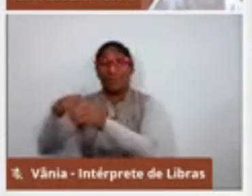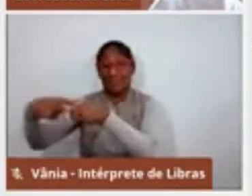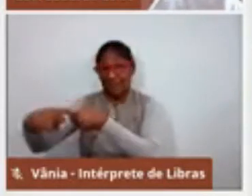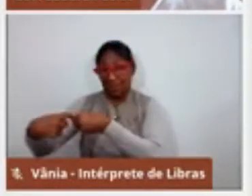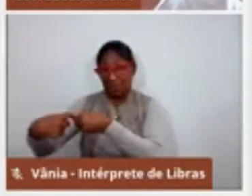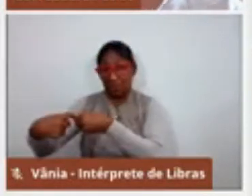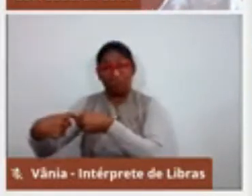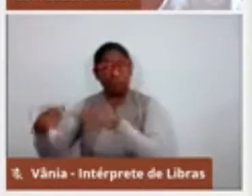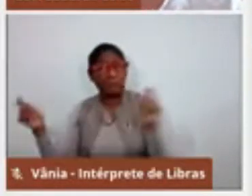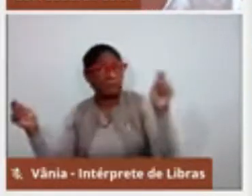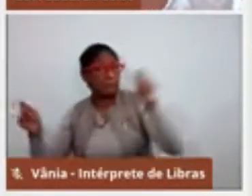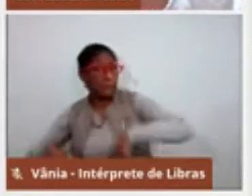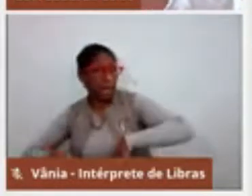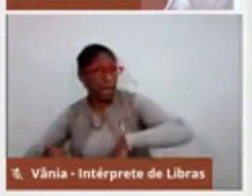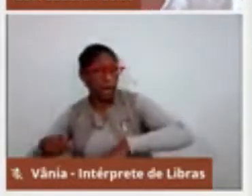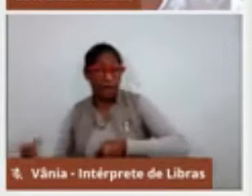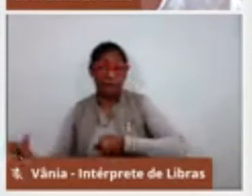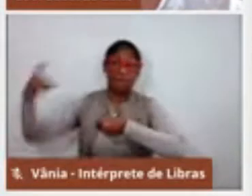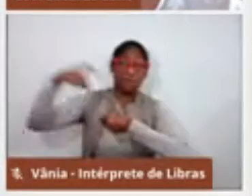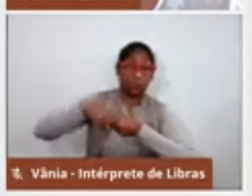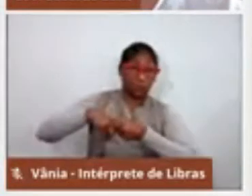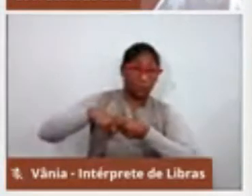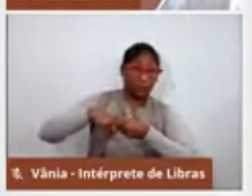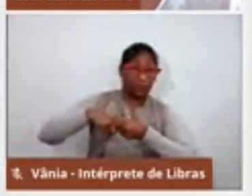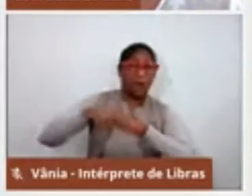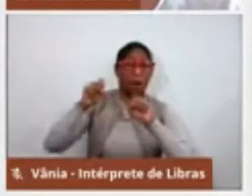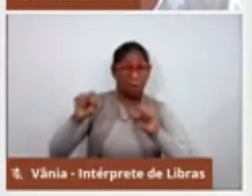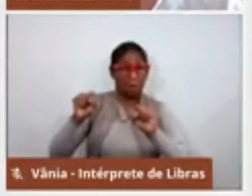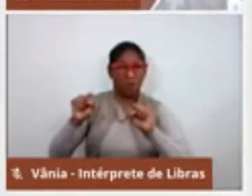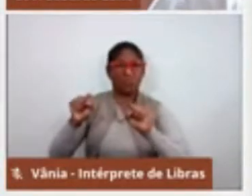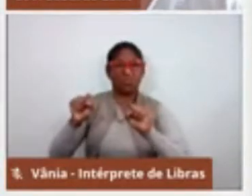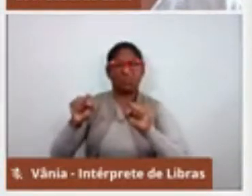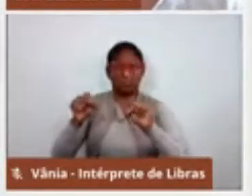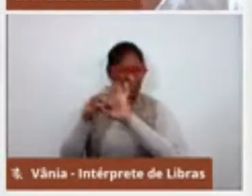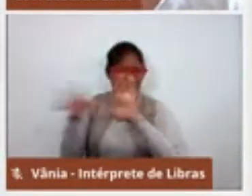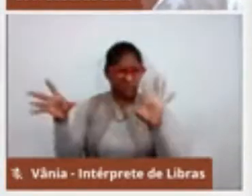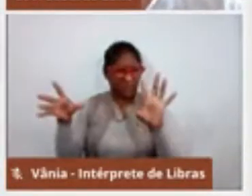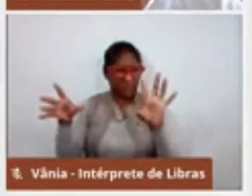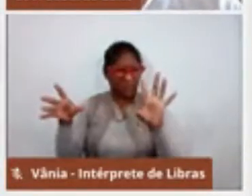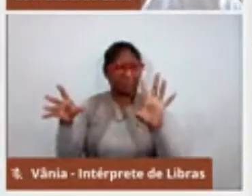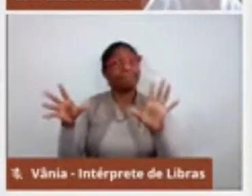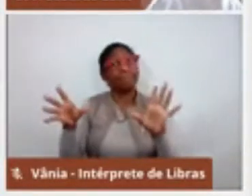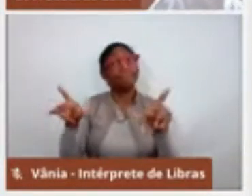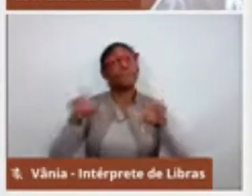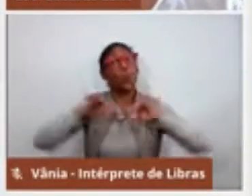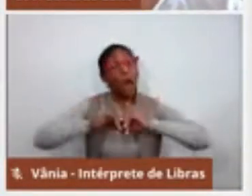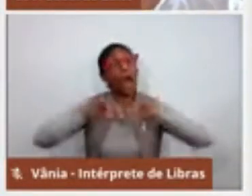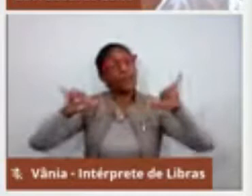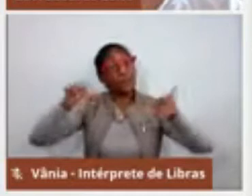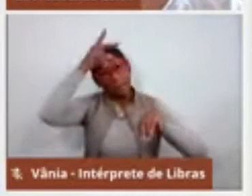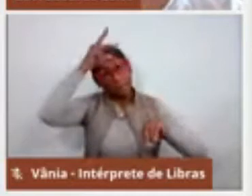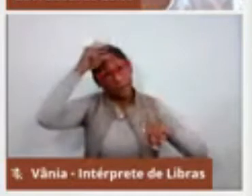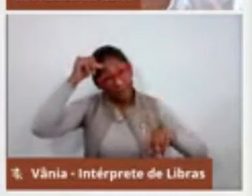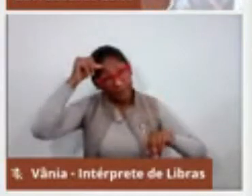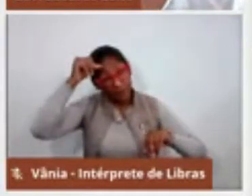uma condição em que podem ser relaxados os critérios de distanciamento. E também alerto aqui aos prefeitos das regiões de